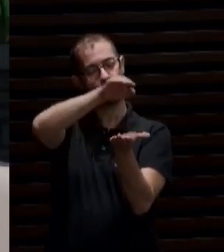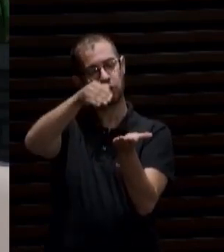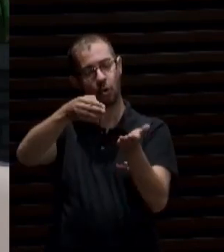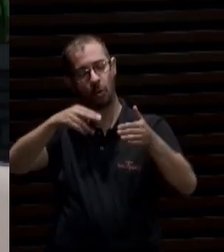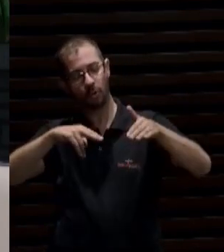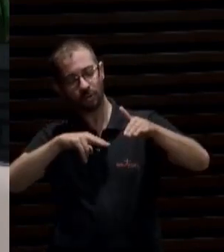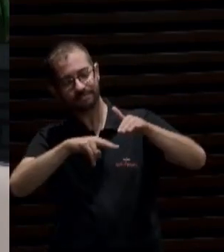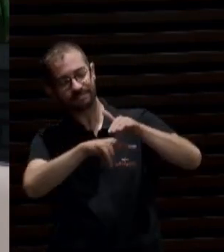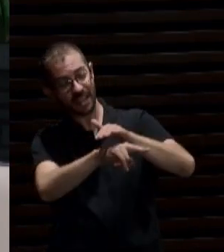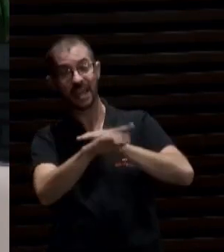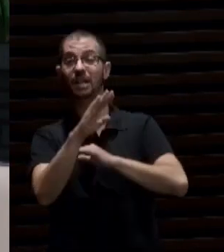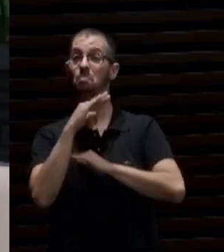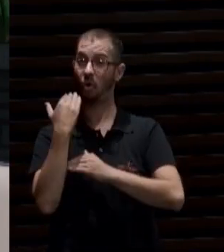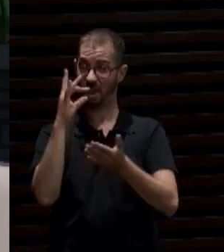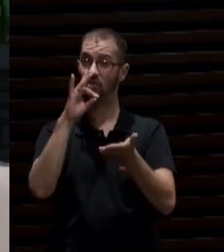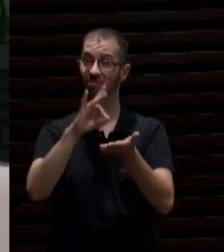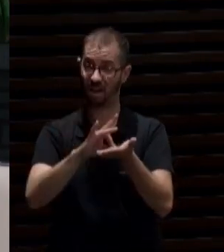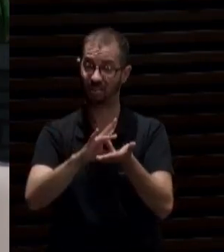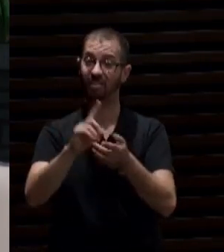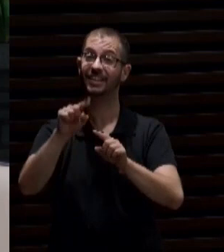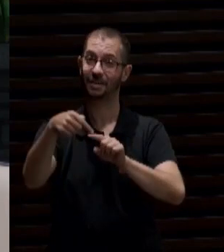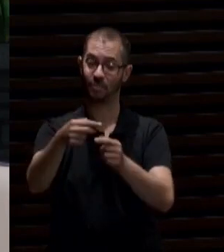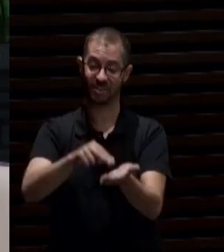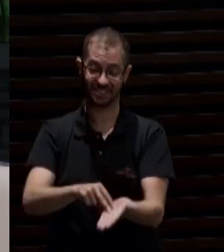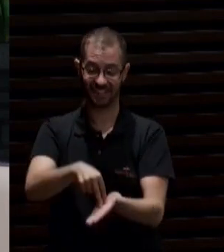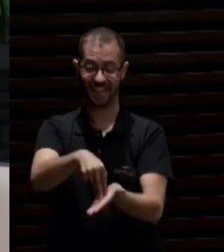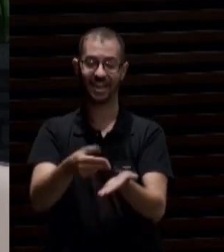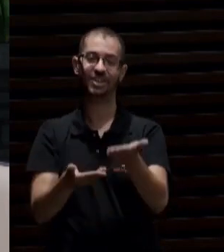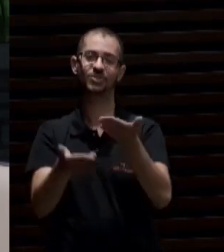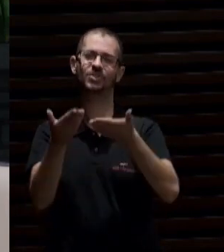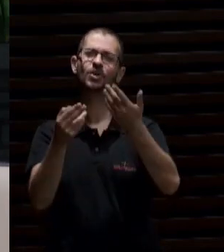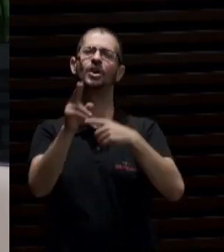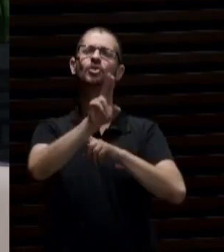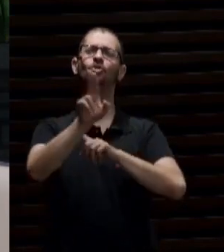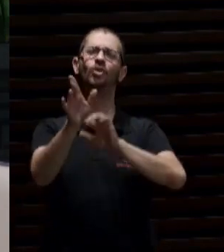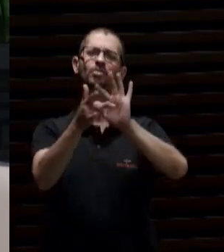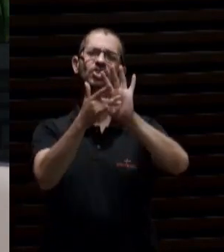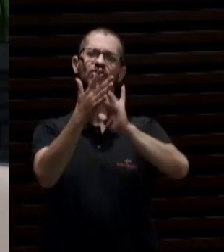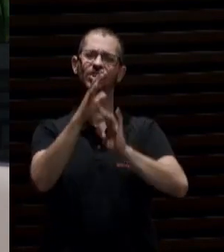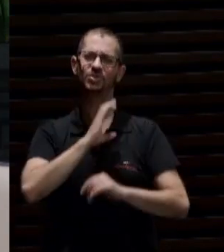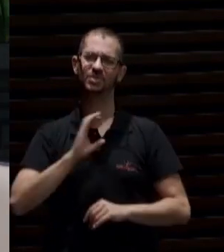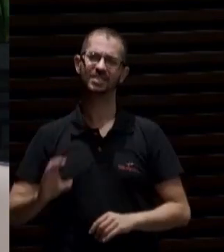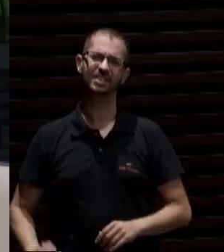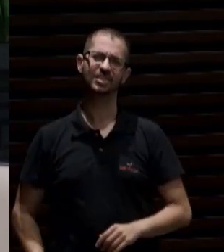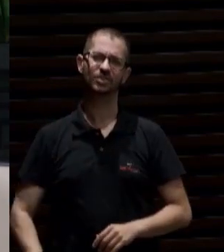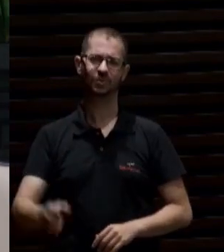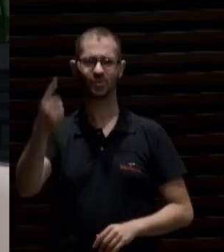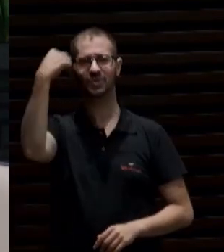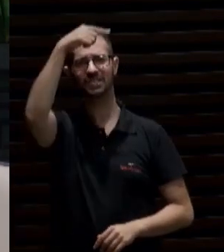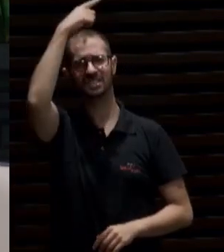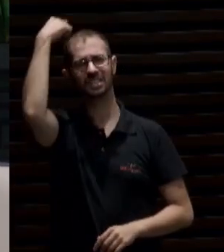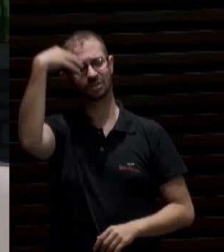de fato e ele ressuscitou de fato. E o seu nome é Jesus Cristo, o Santo Filho de